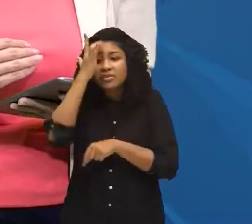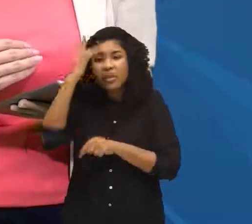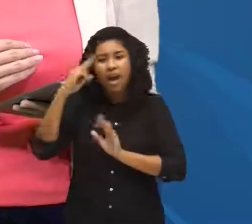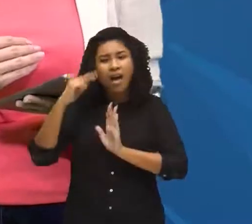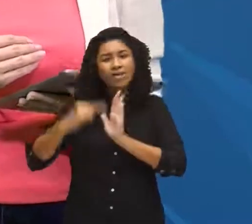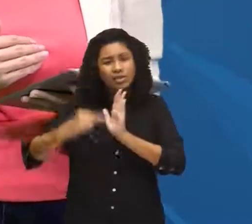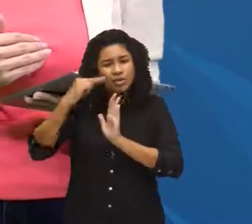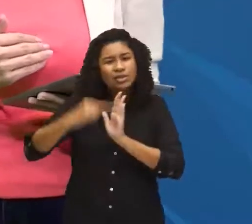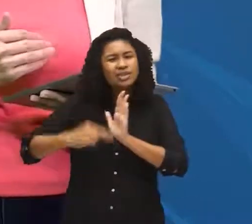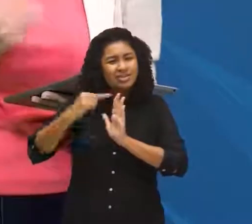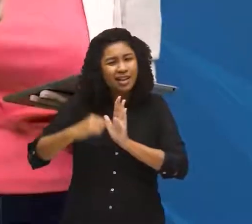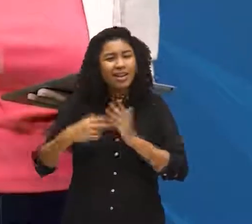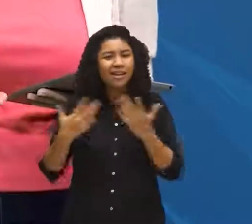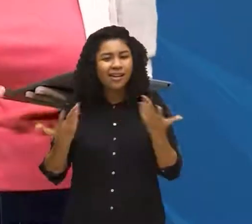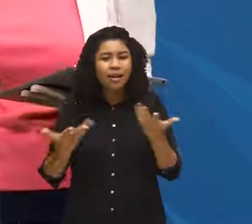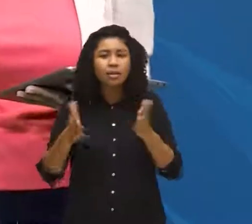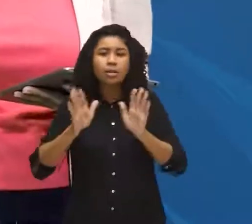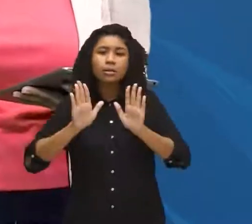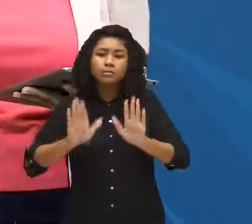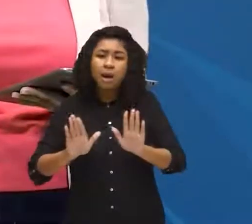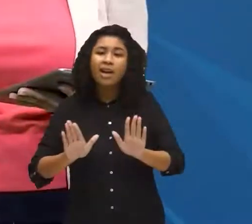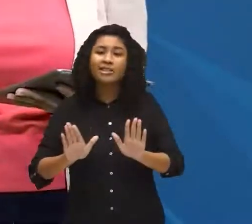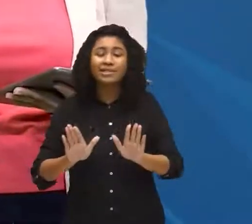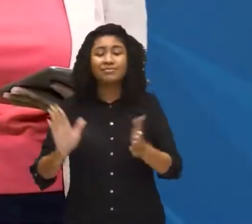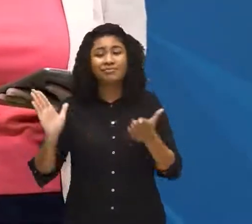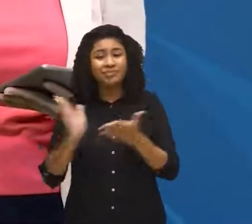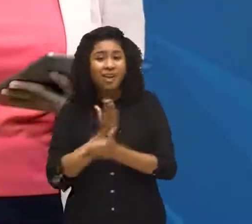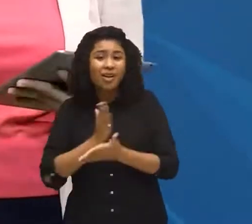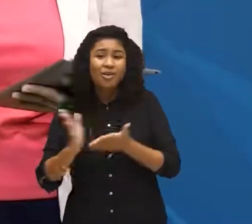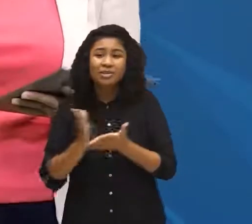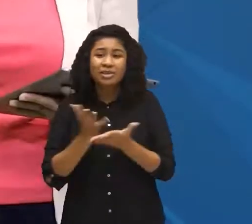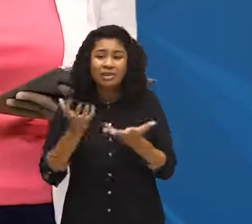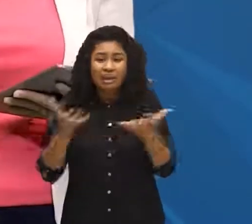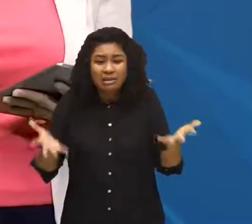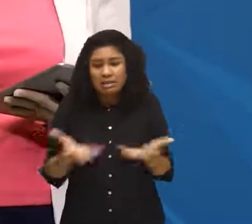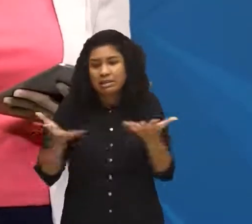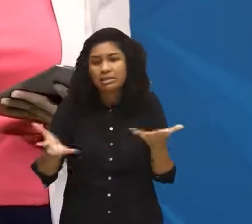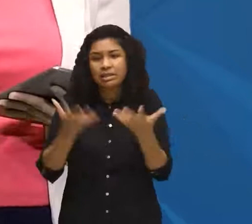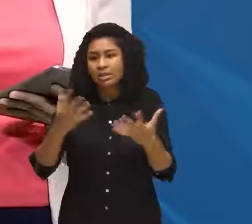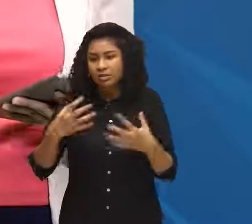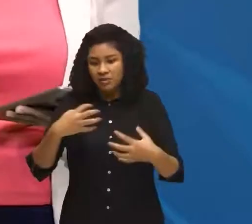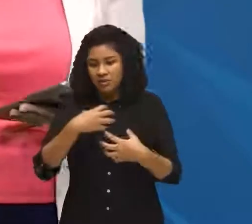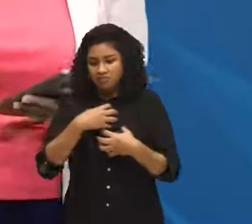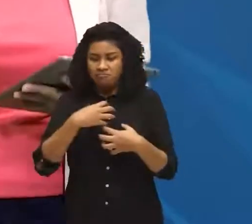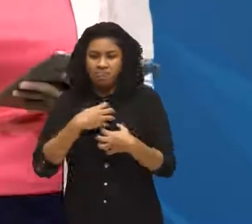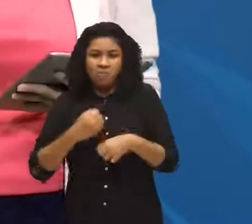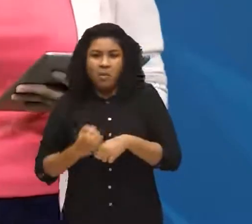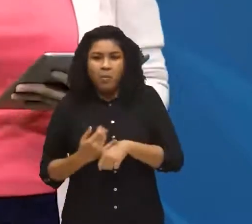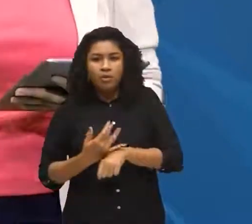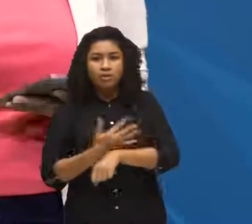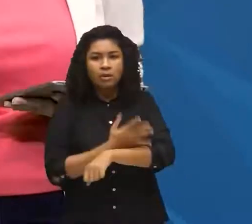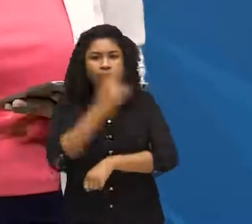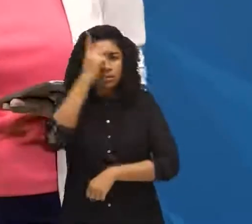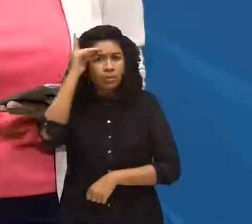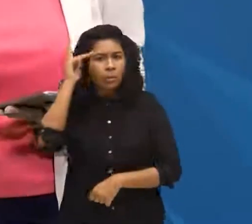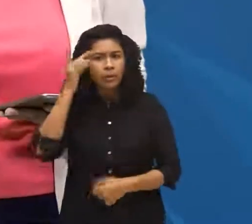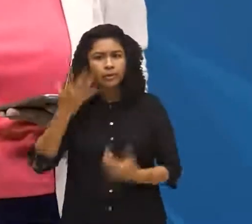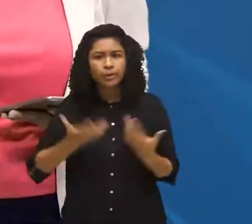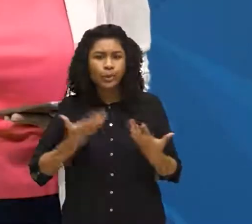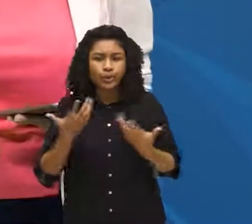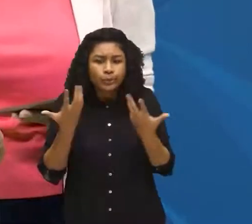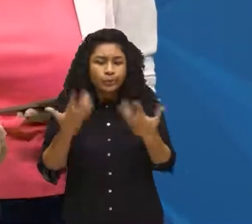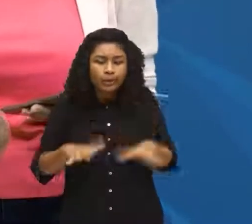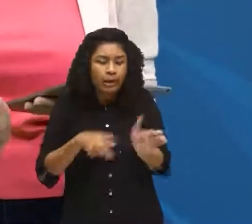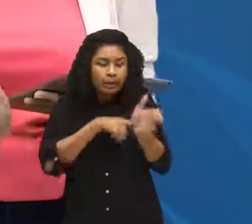dia a dia, né, mas muitos deles são muito sensacionalistas, não tem a preocupação em investigar, né, assim como páginas em